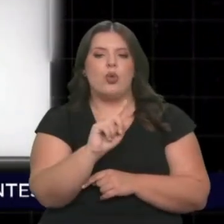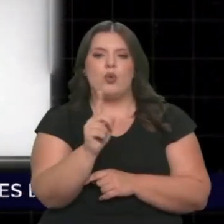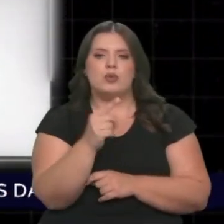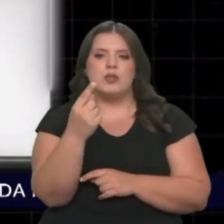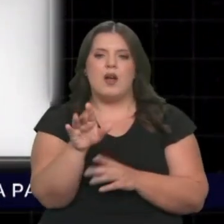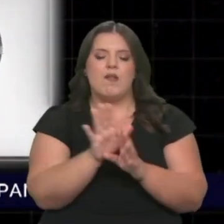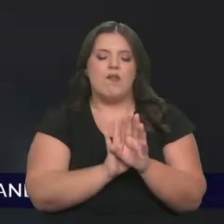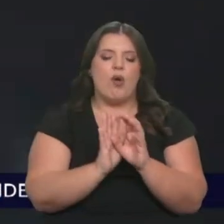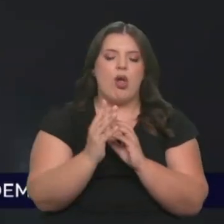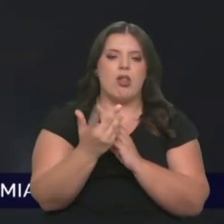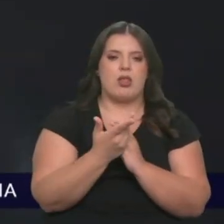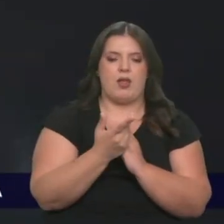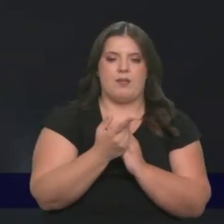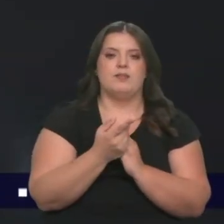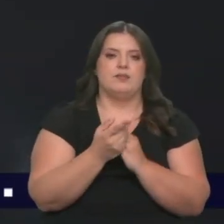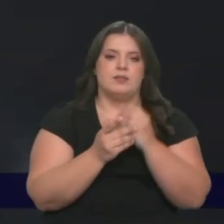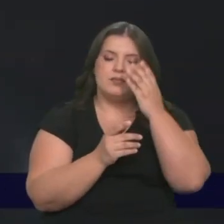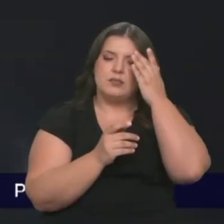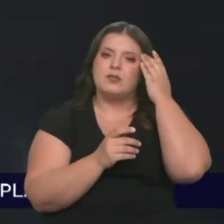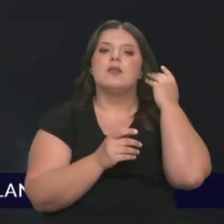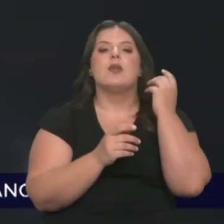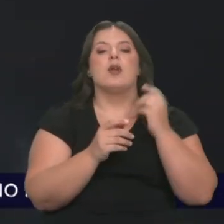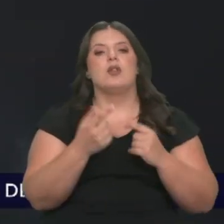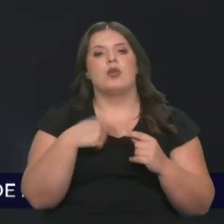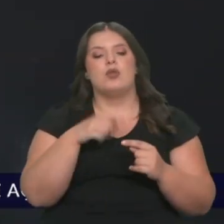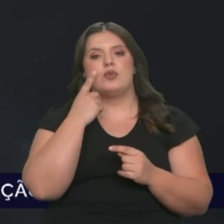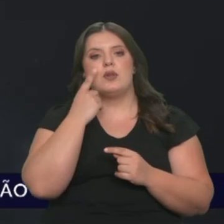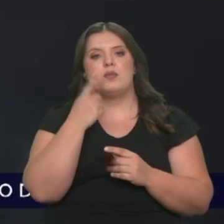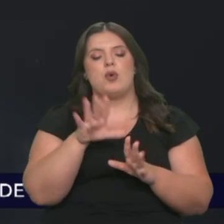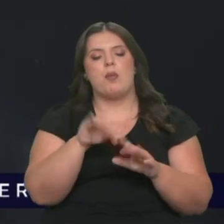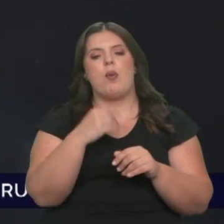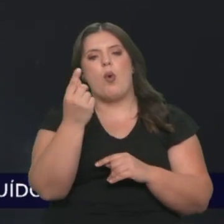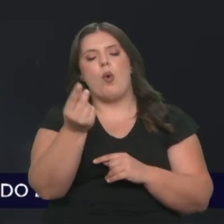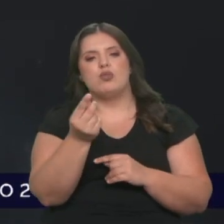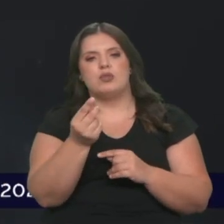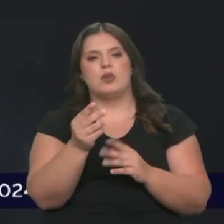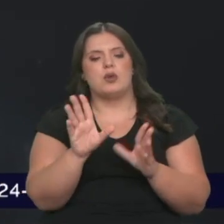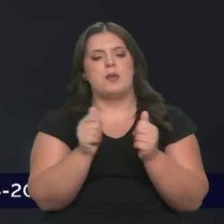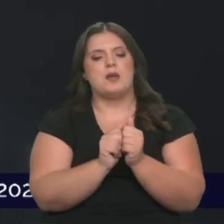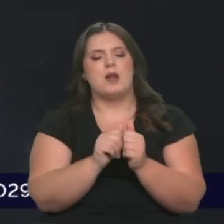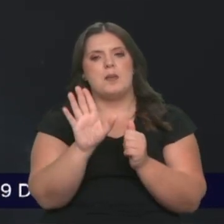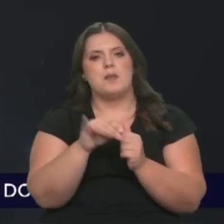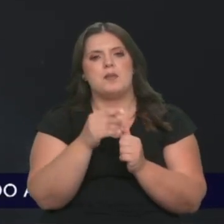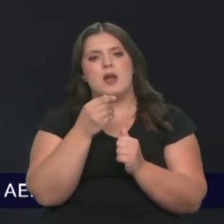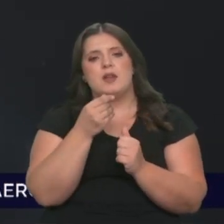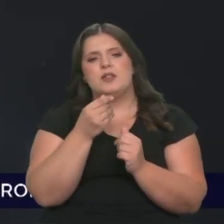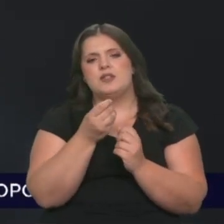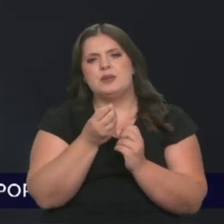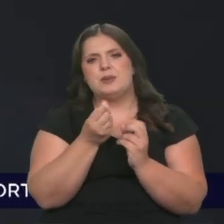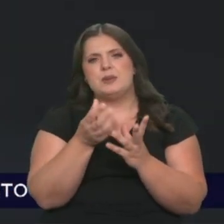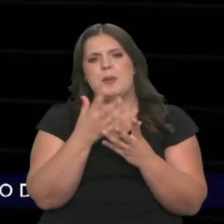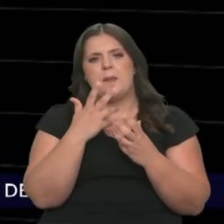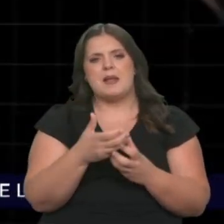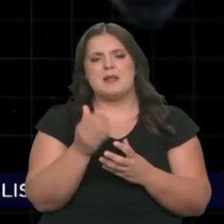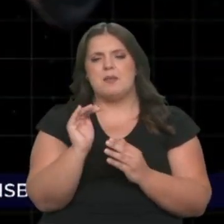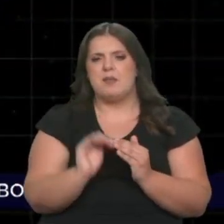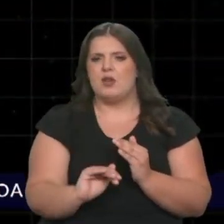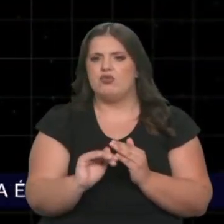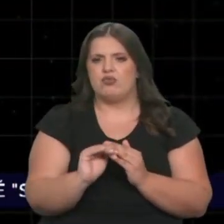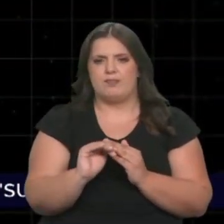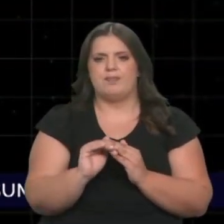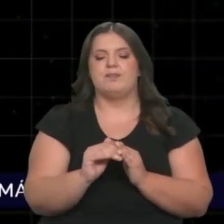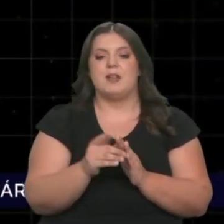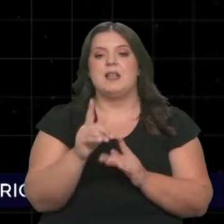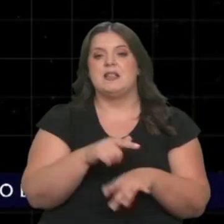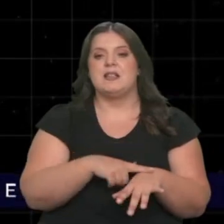à volta da estrela polar que nós conhecemos, ainda uma outra companheira muito mais pálida, muito menos maciça. E, portanto, desde